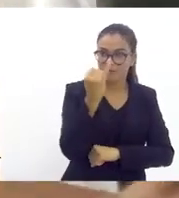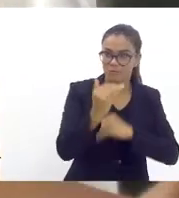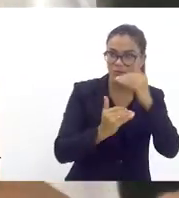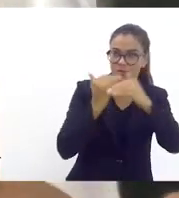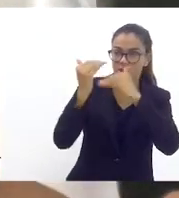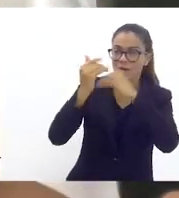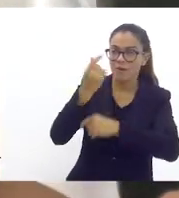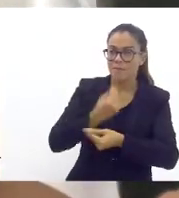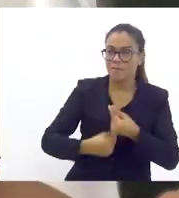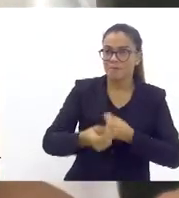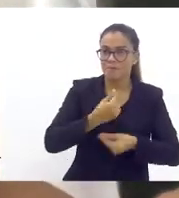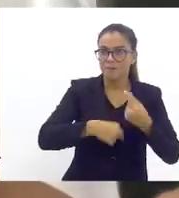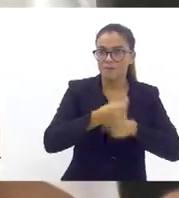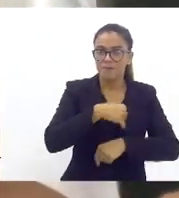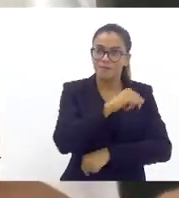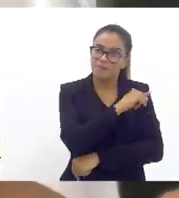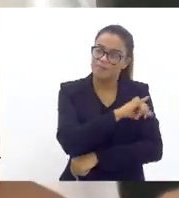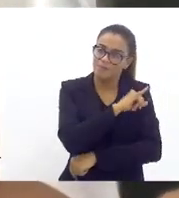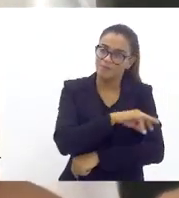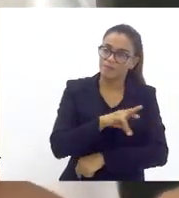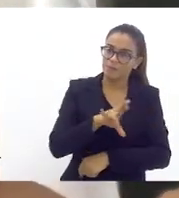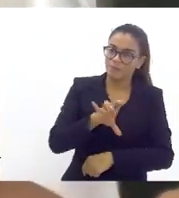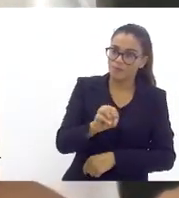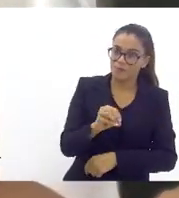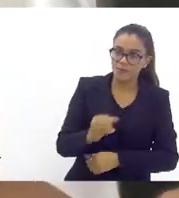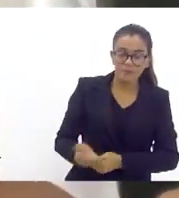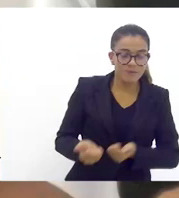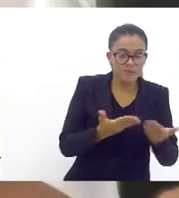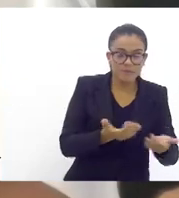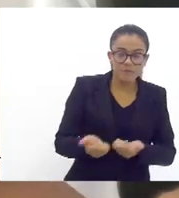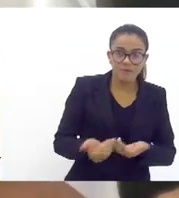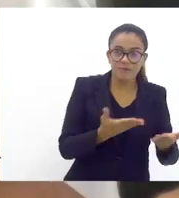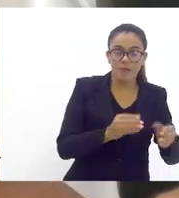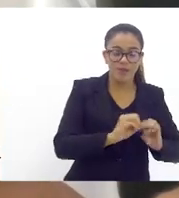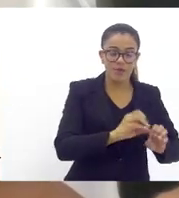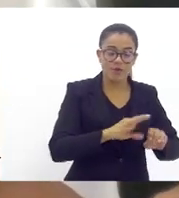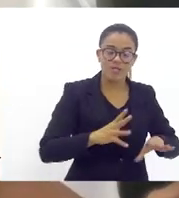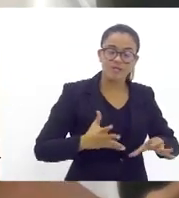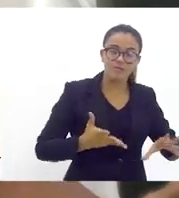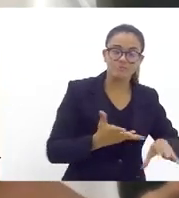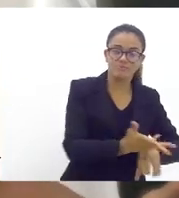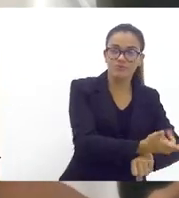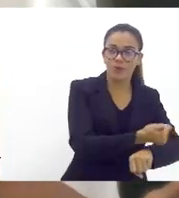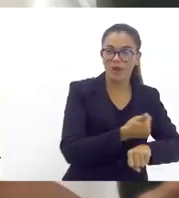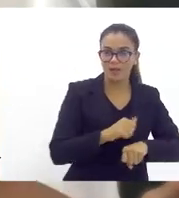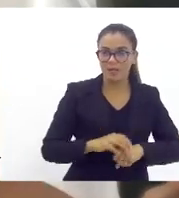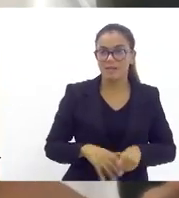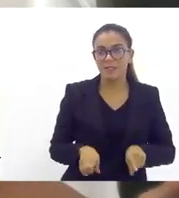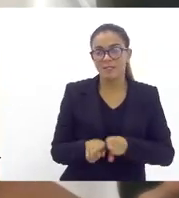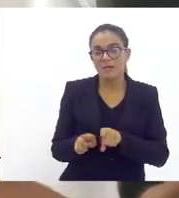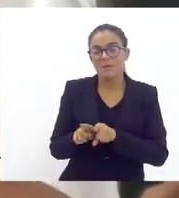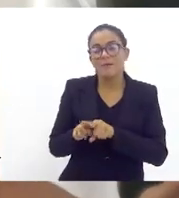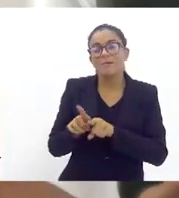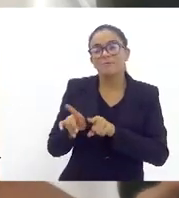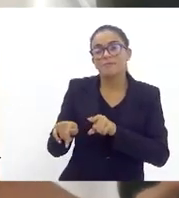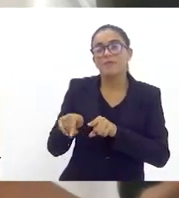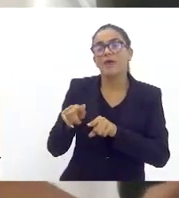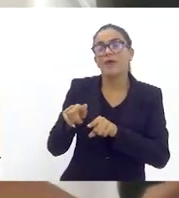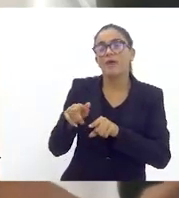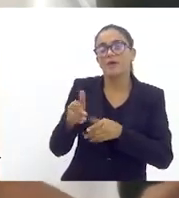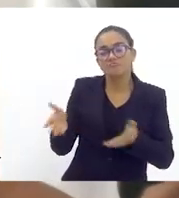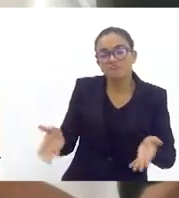desenvolvimento econômico do Estado do Rio de Janeiro, que sempre ofereceu educação de qualidade para a classe trabalhadora, e faz com que ele